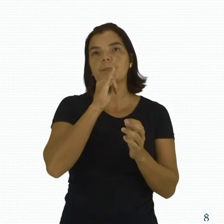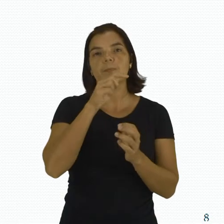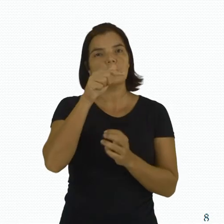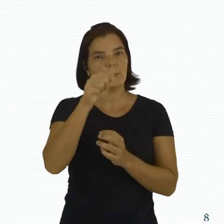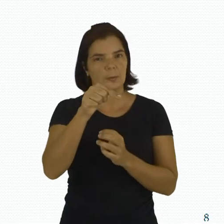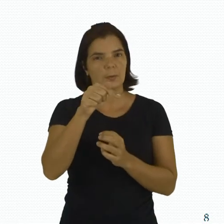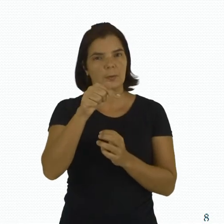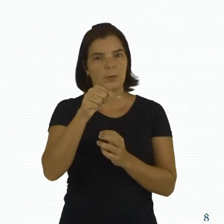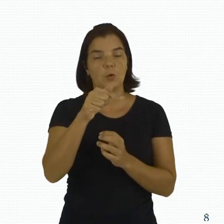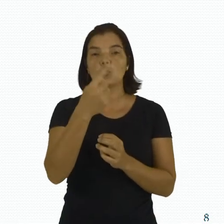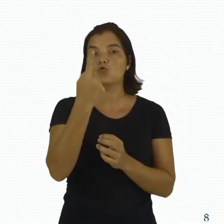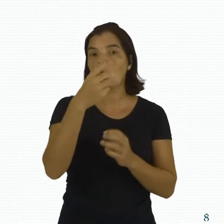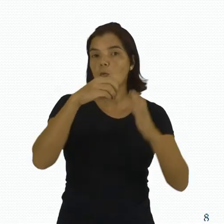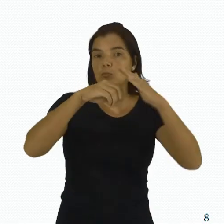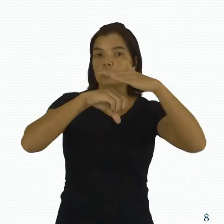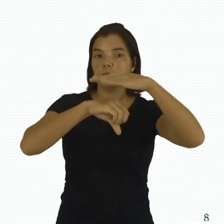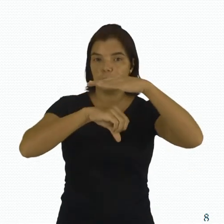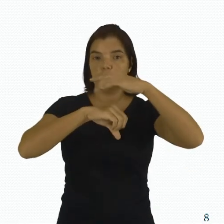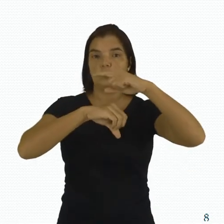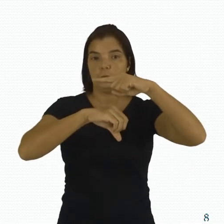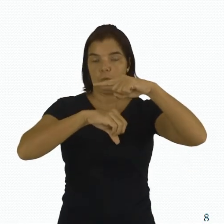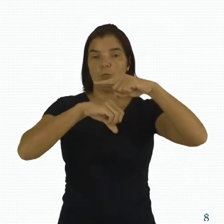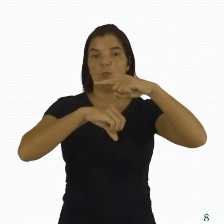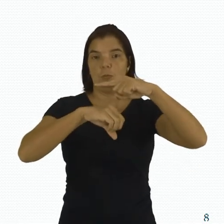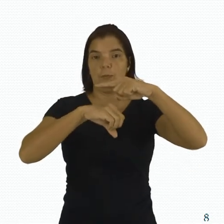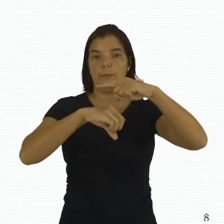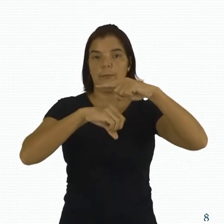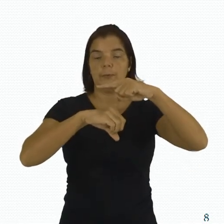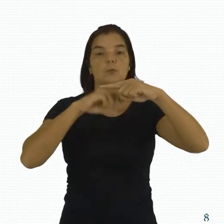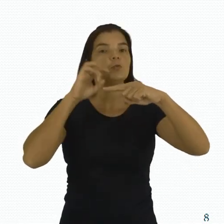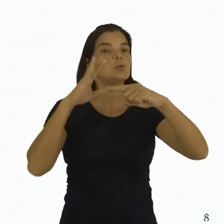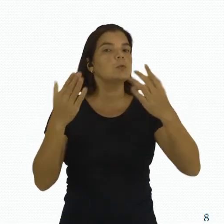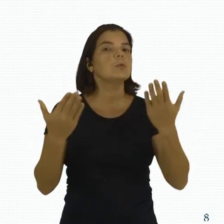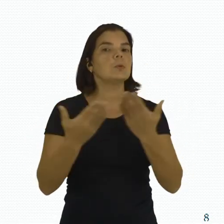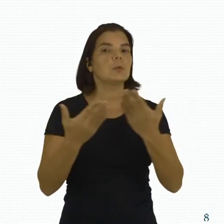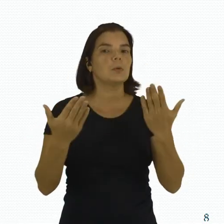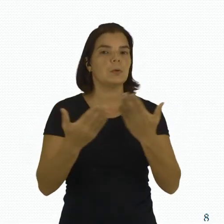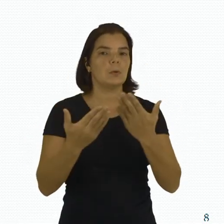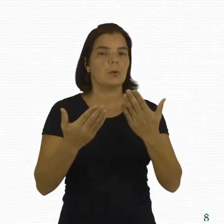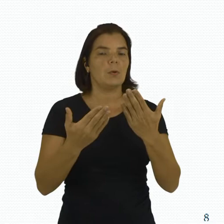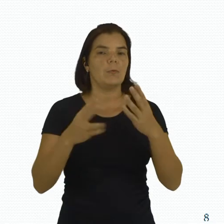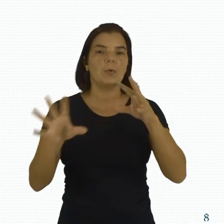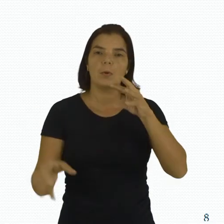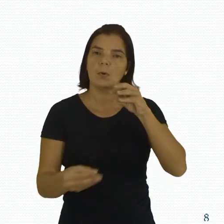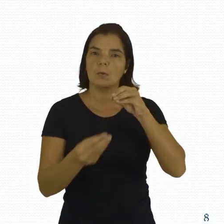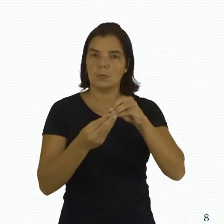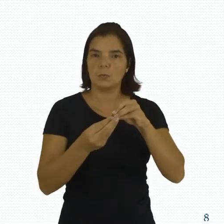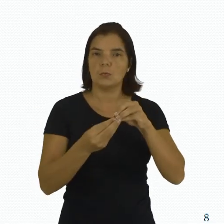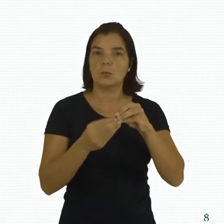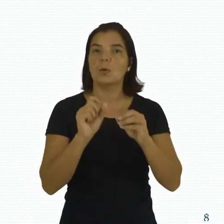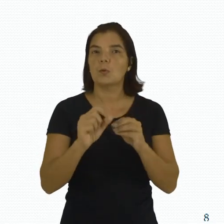é 7, então eu coloco só um 9 aí no denominador. Só que agora eu vou acrescentar